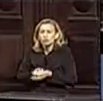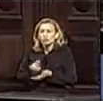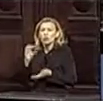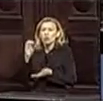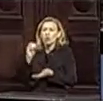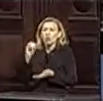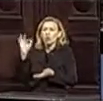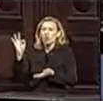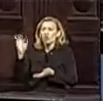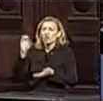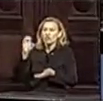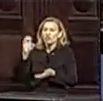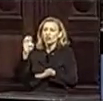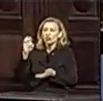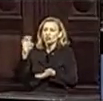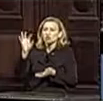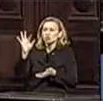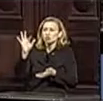Exames.